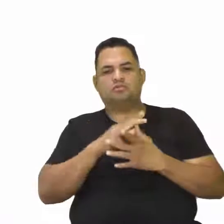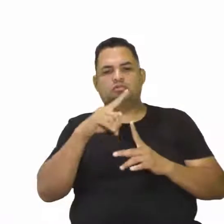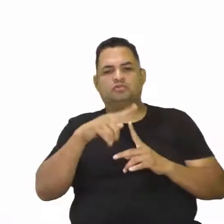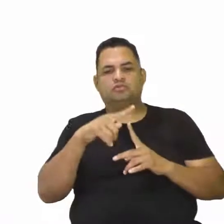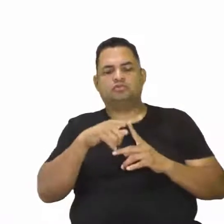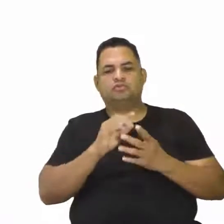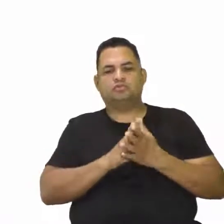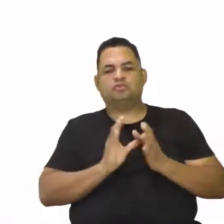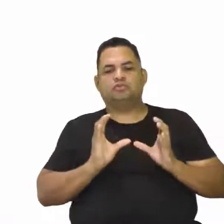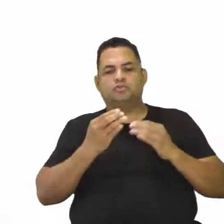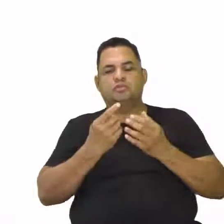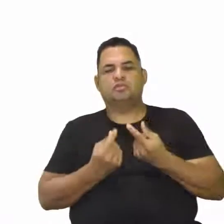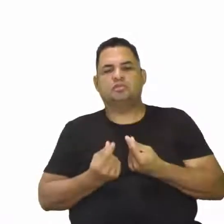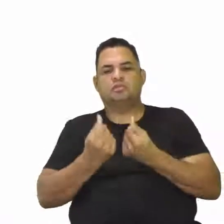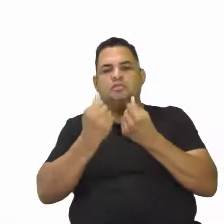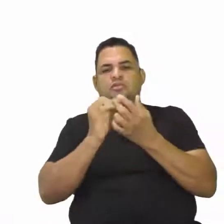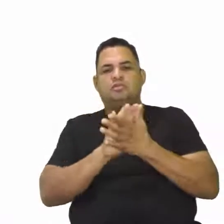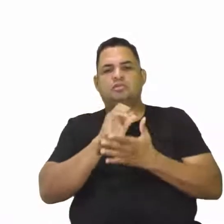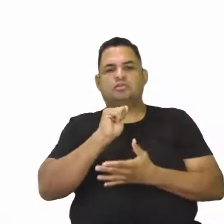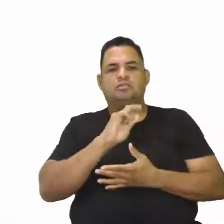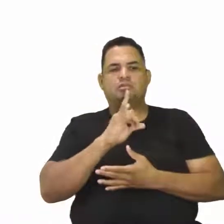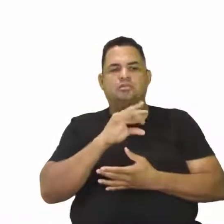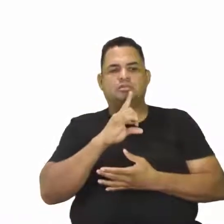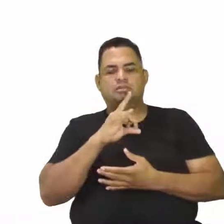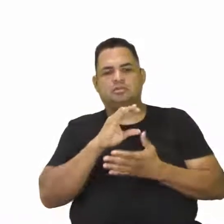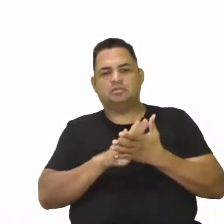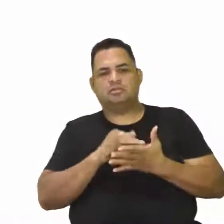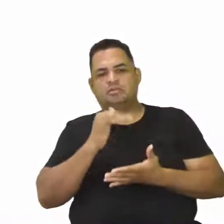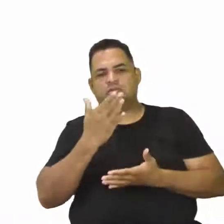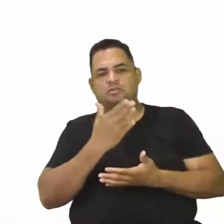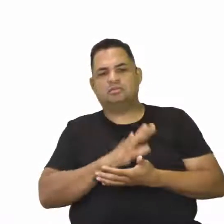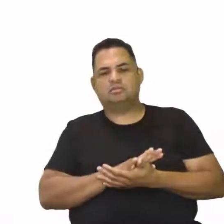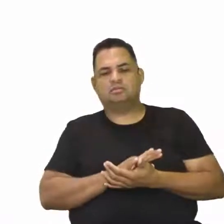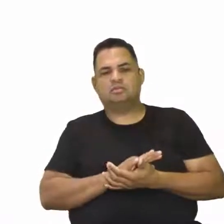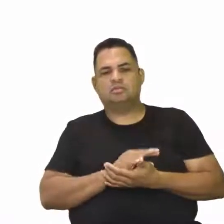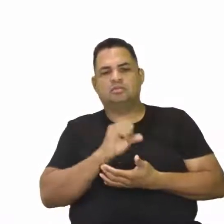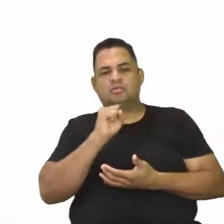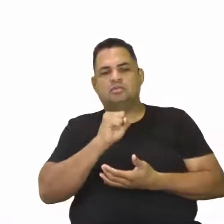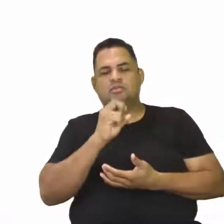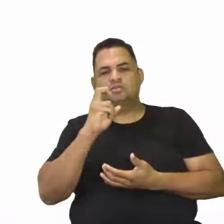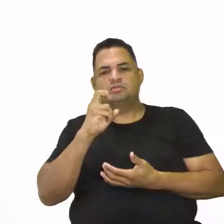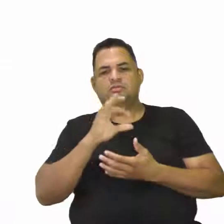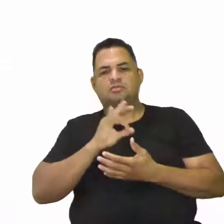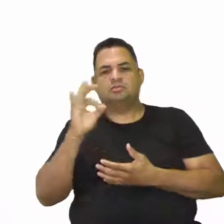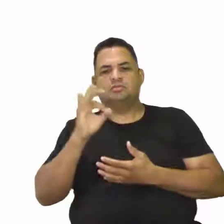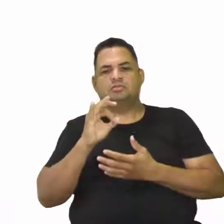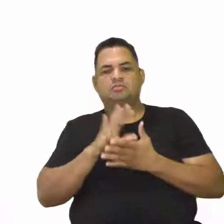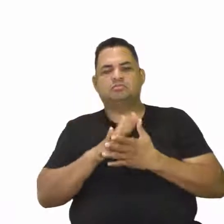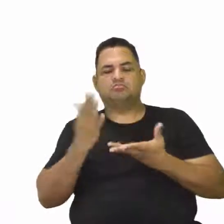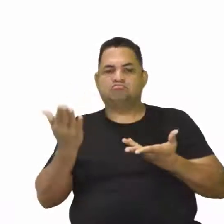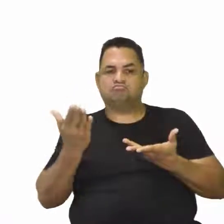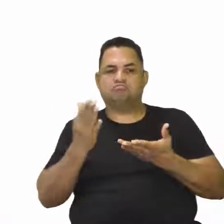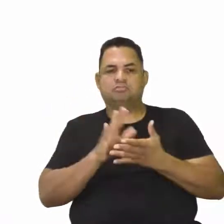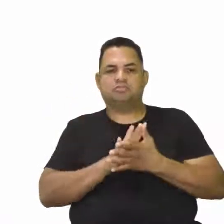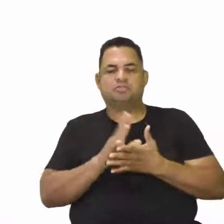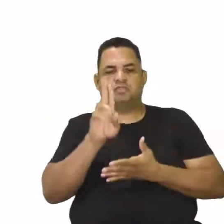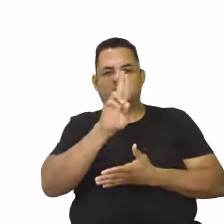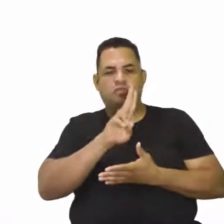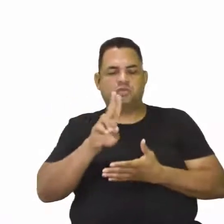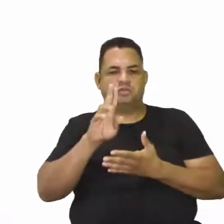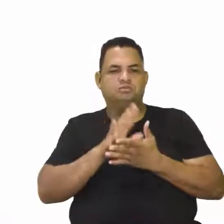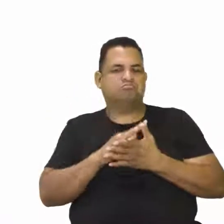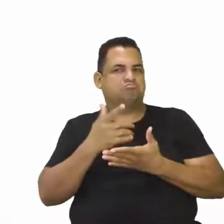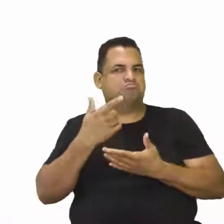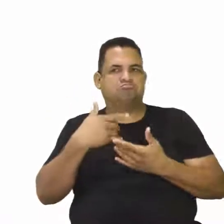classe econômica vai desde o A, B, C, D, Y, D, com 85% dos adeptos. Então, não importa a